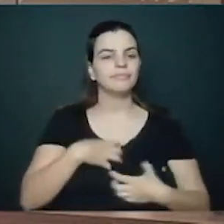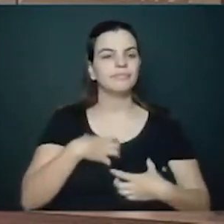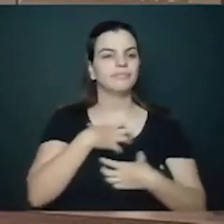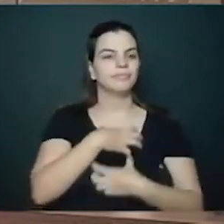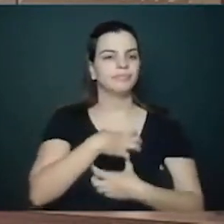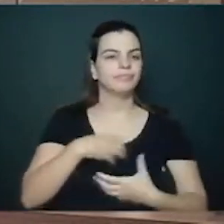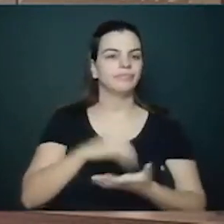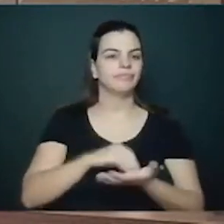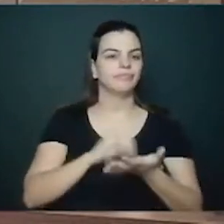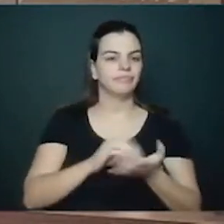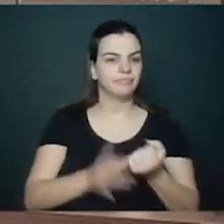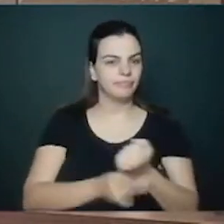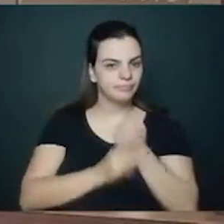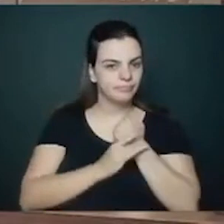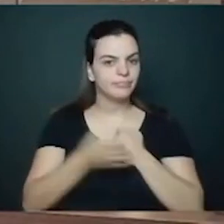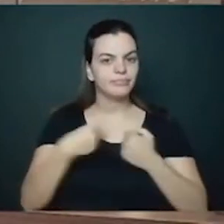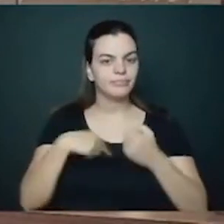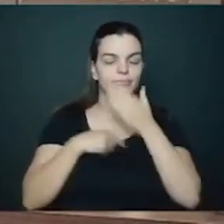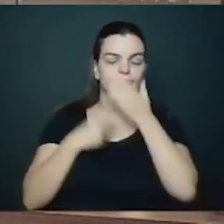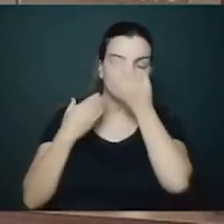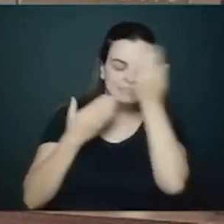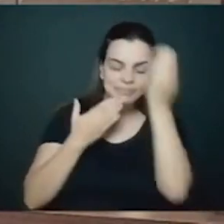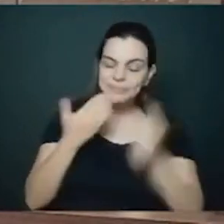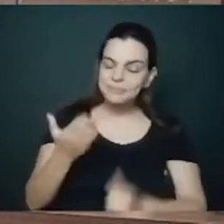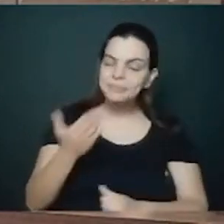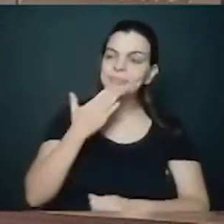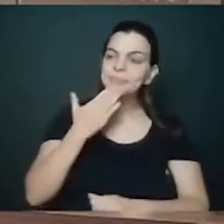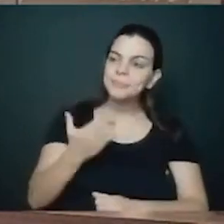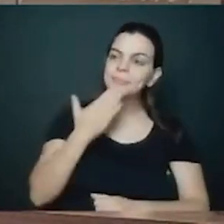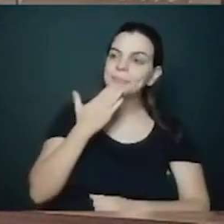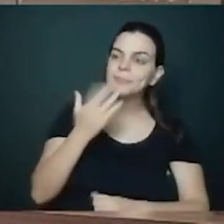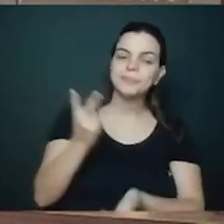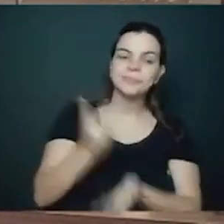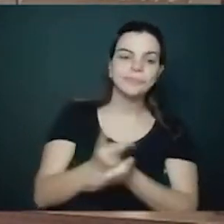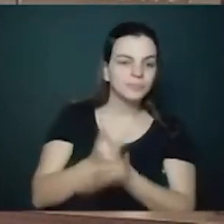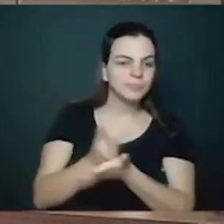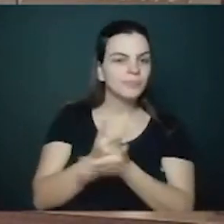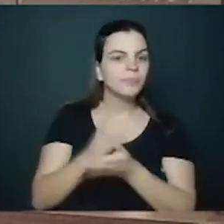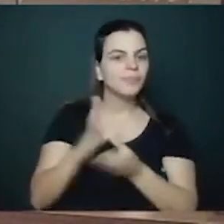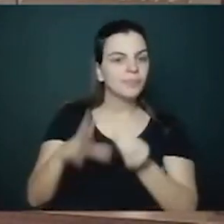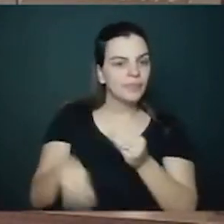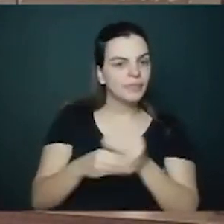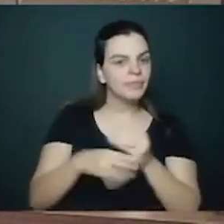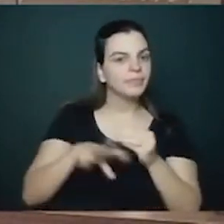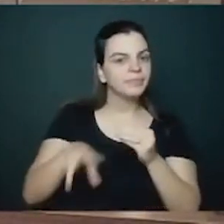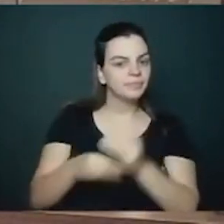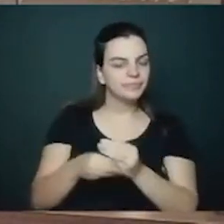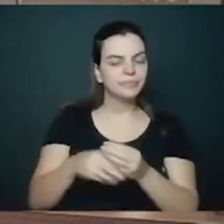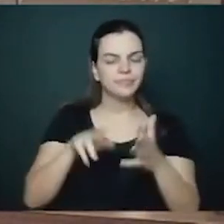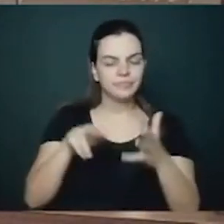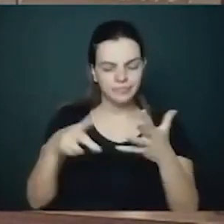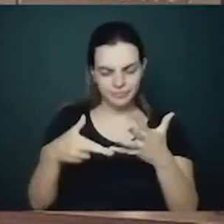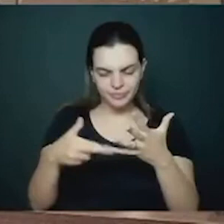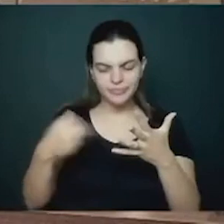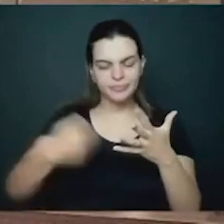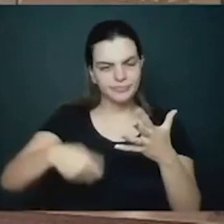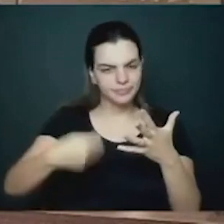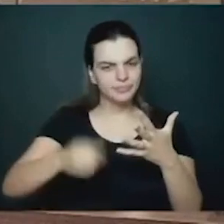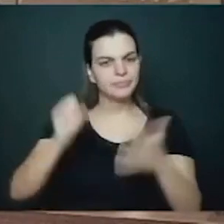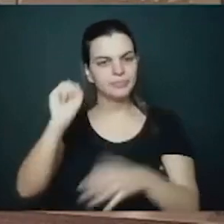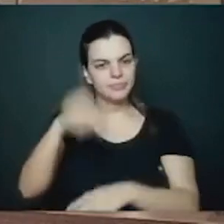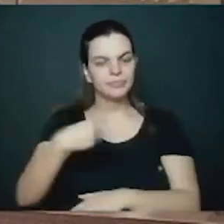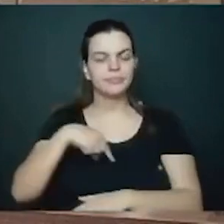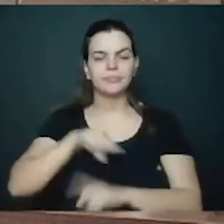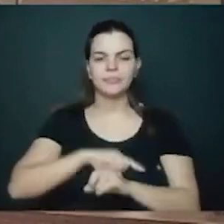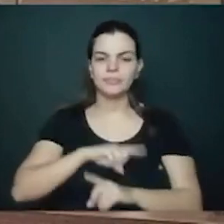pedindo, sabemos que a questão do recurso sempre implica, mas temos que estar debatendo, falando e cobrando para que se